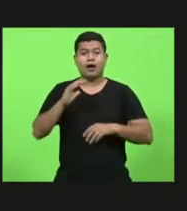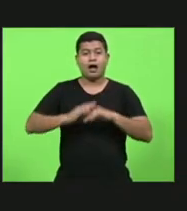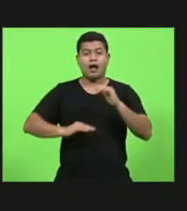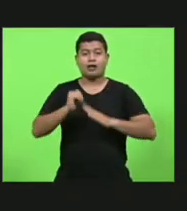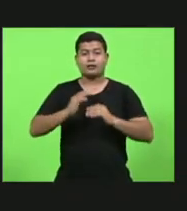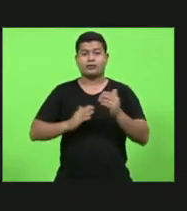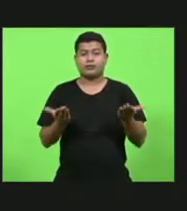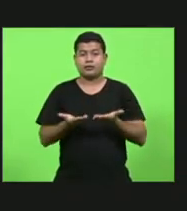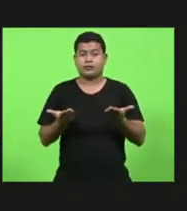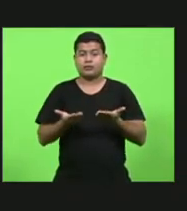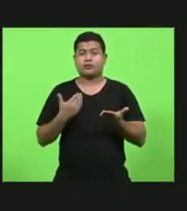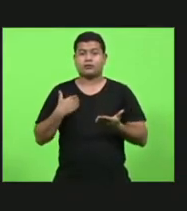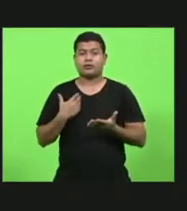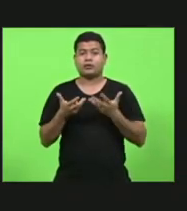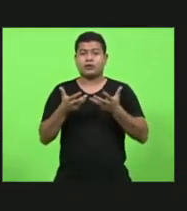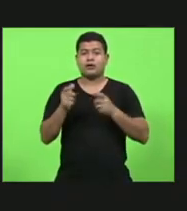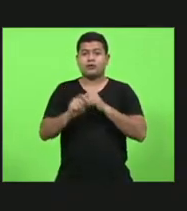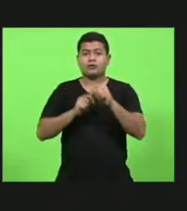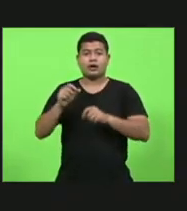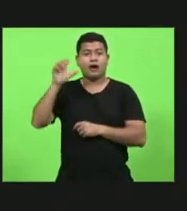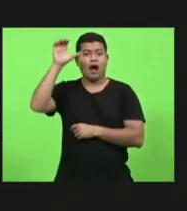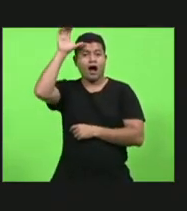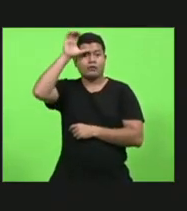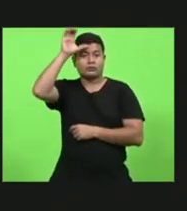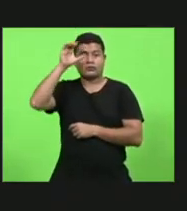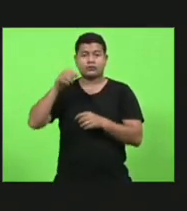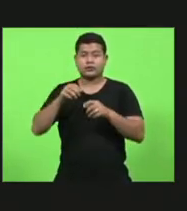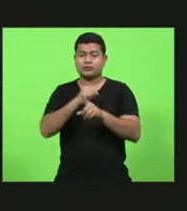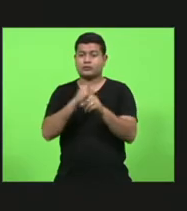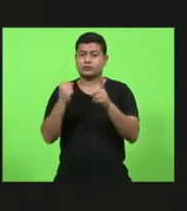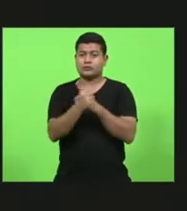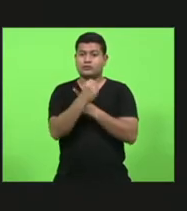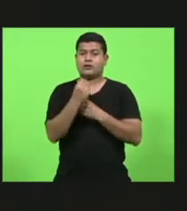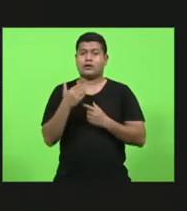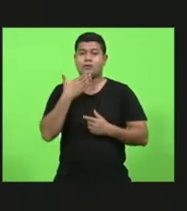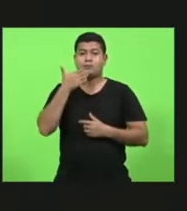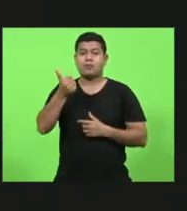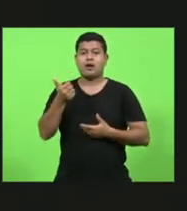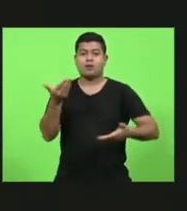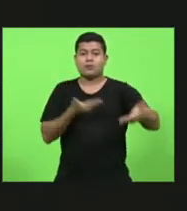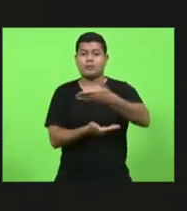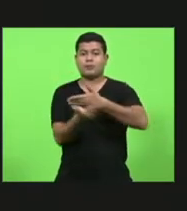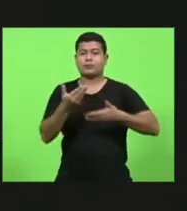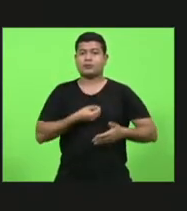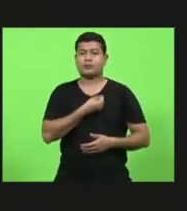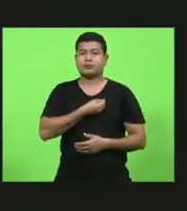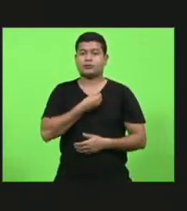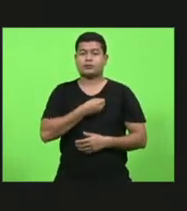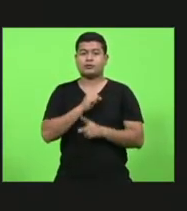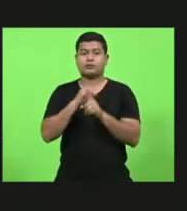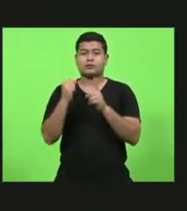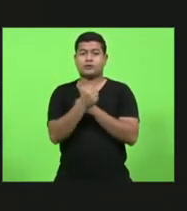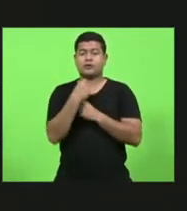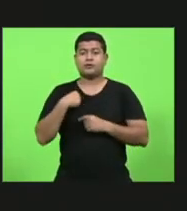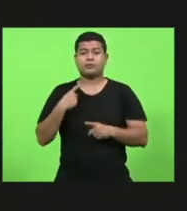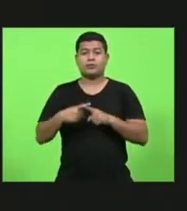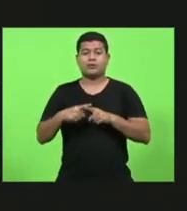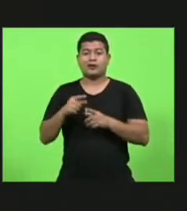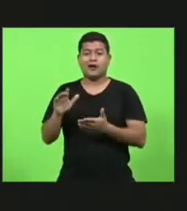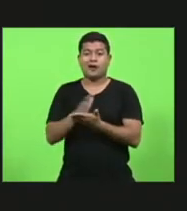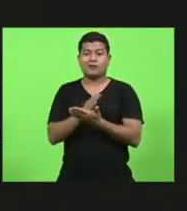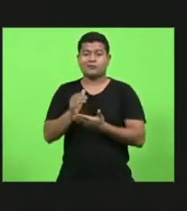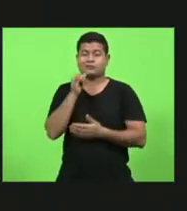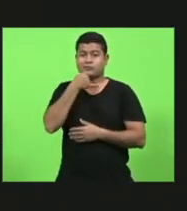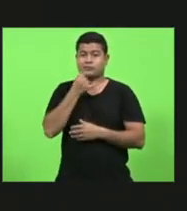busca a conscientização da sociedade para um melhor convívio social, visto que, infelizmente, os autistas geralmente não